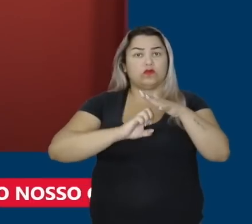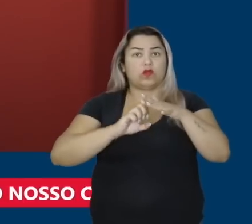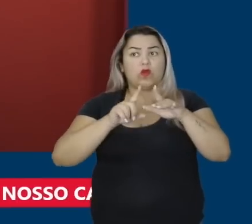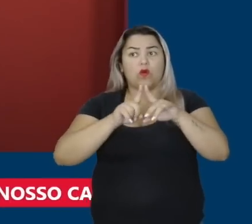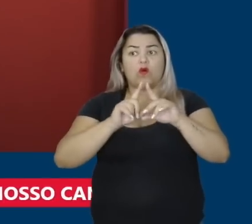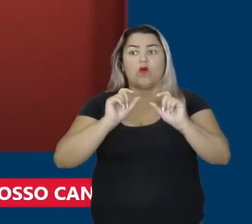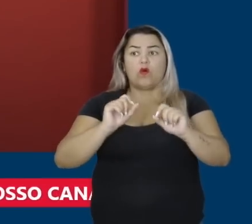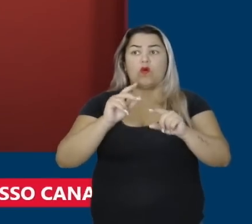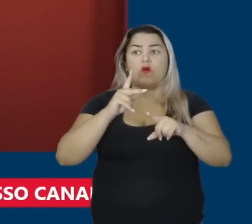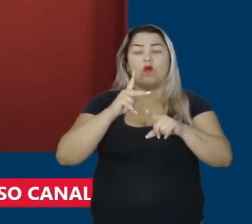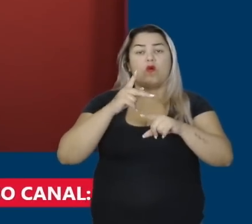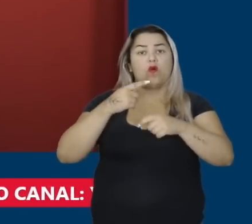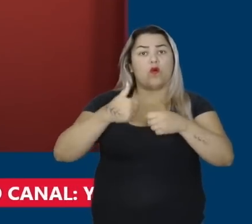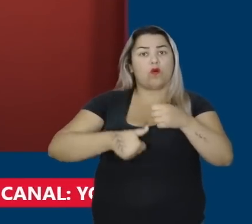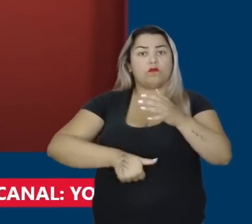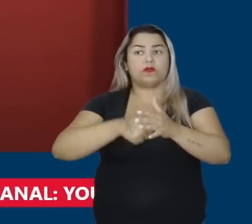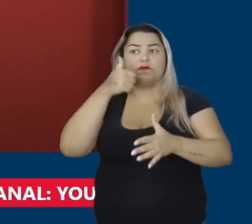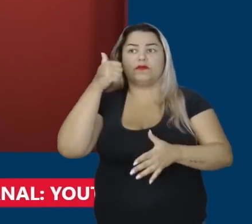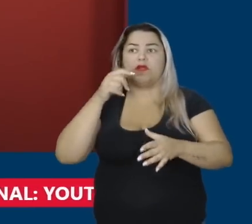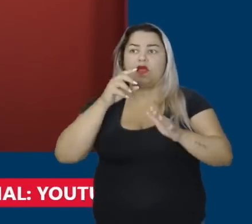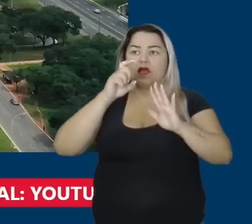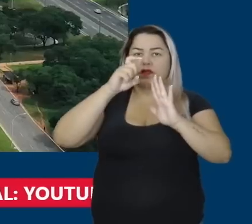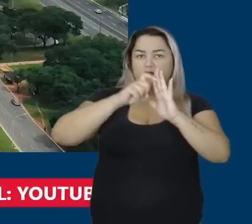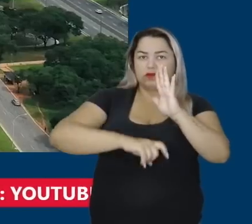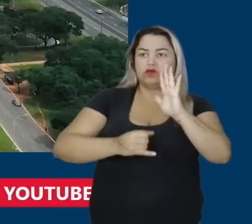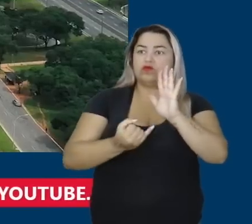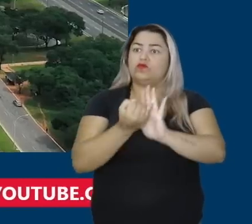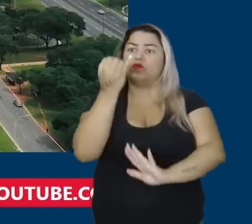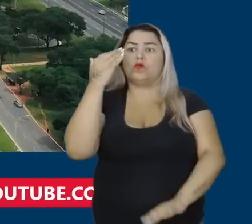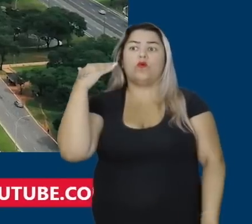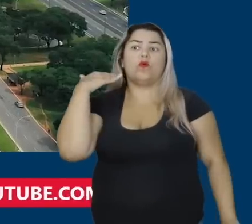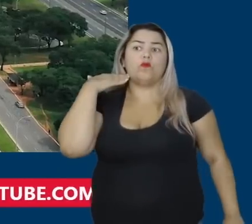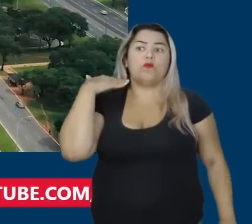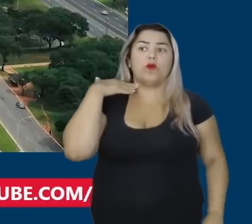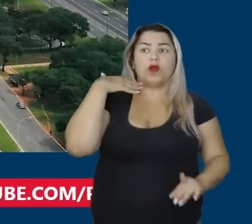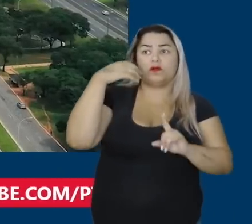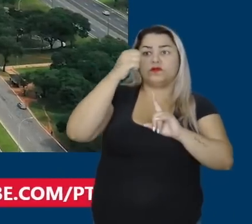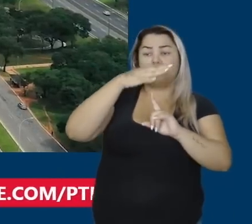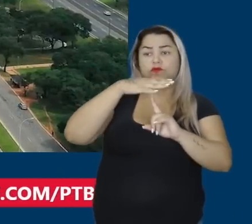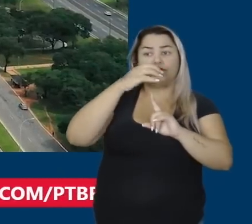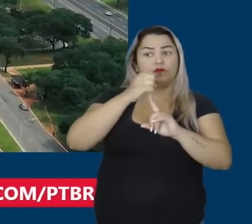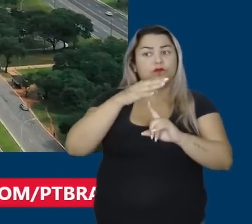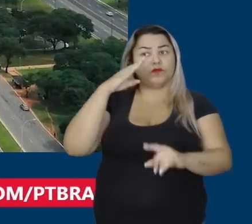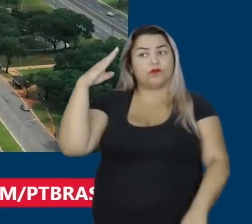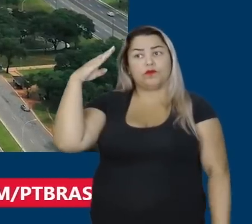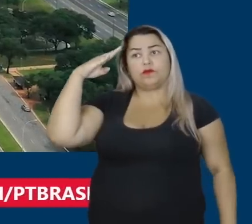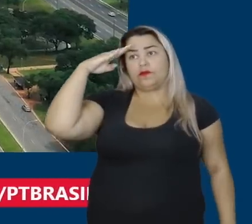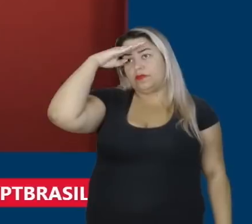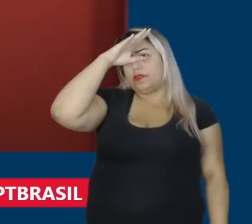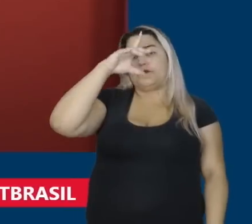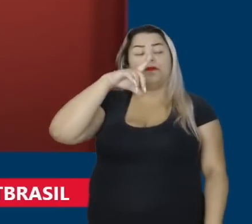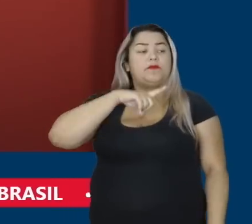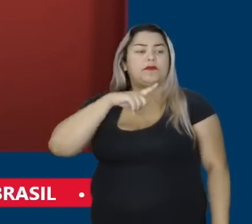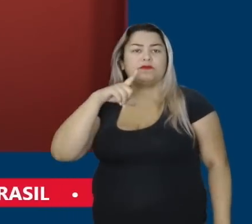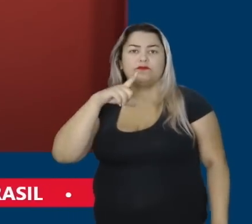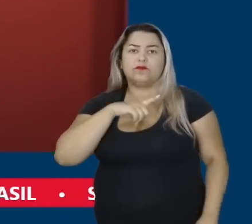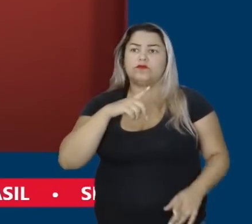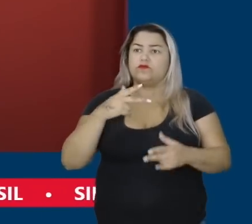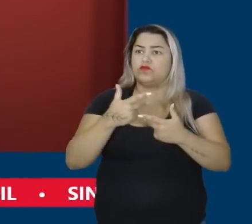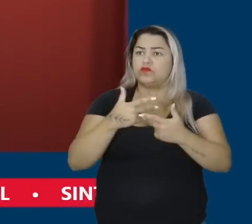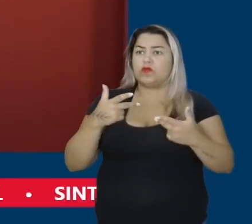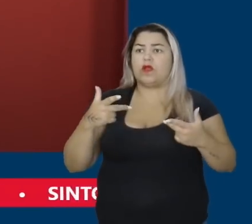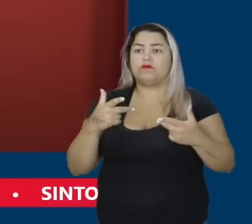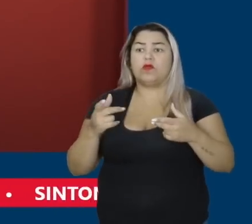primeiro deles é a taxa de juros, praticada por um banco central herdado do bolsonarismo, que insiste em sabotar a retomada da